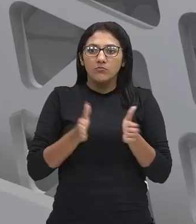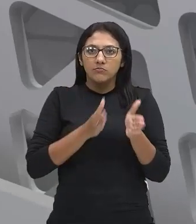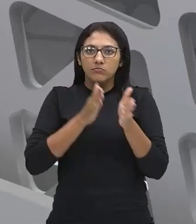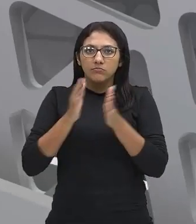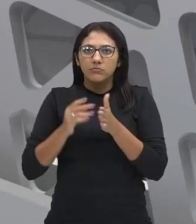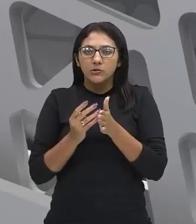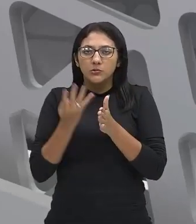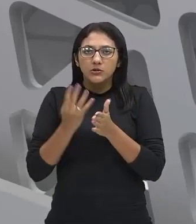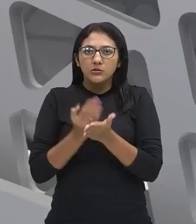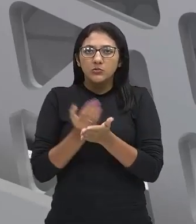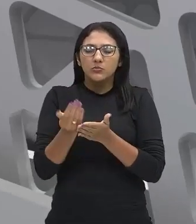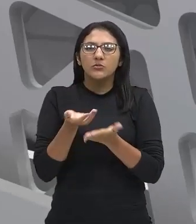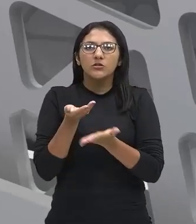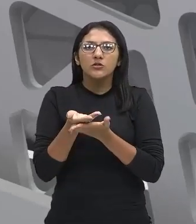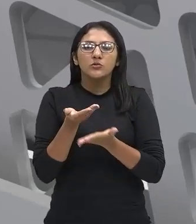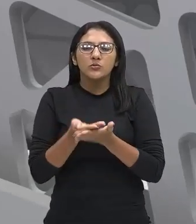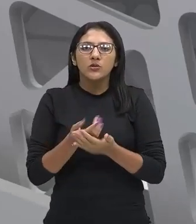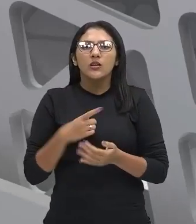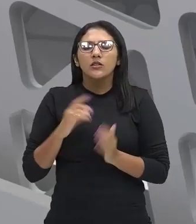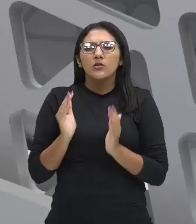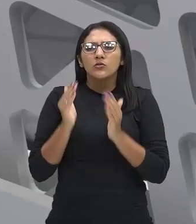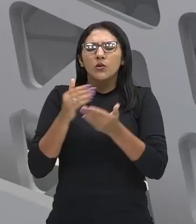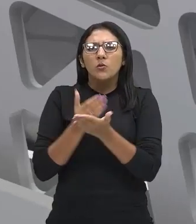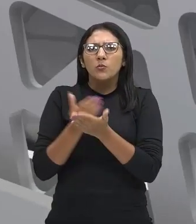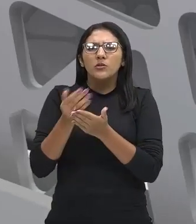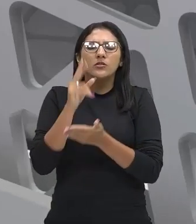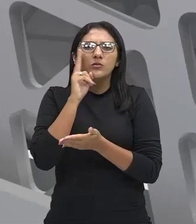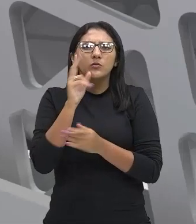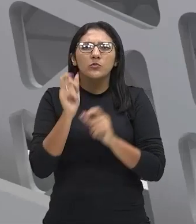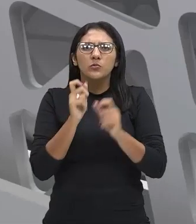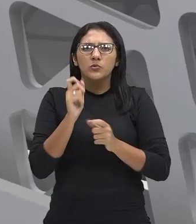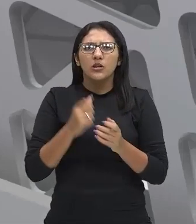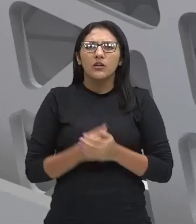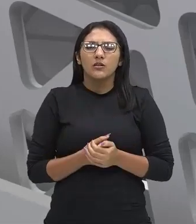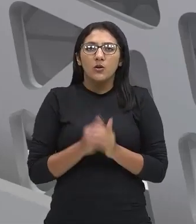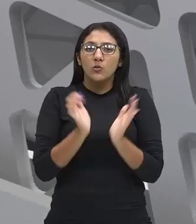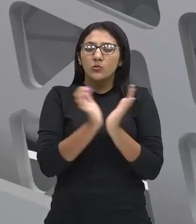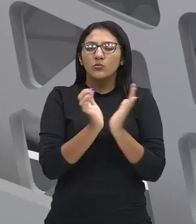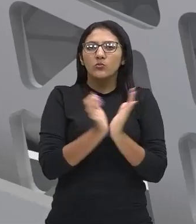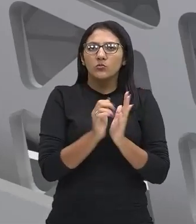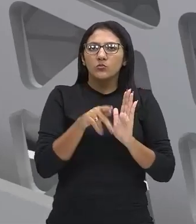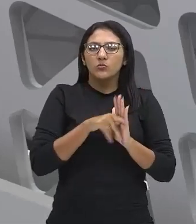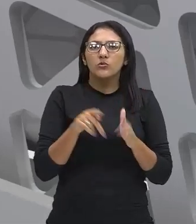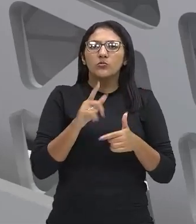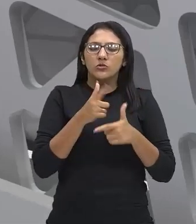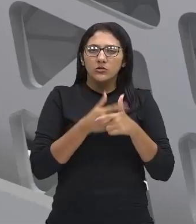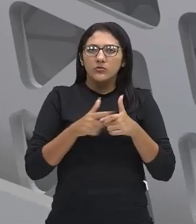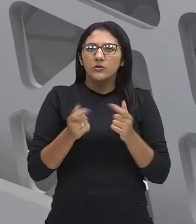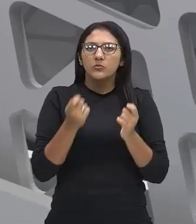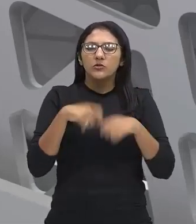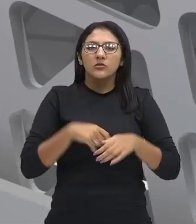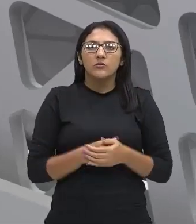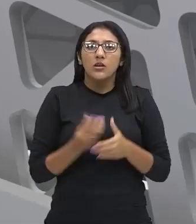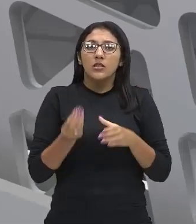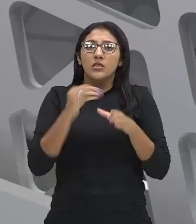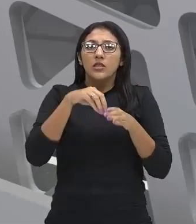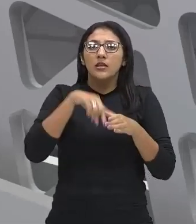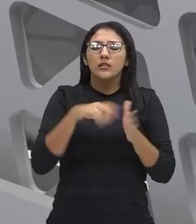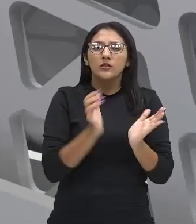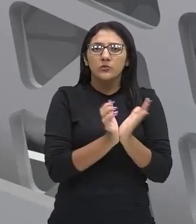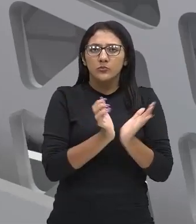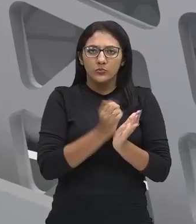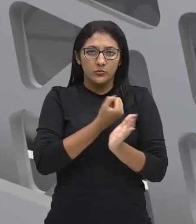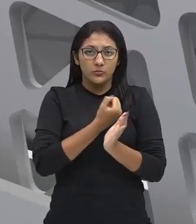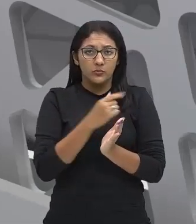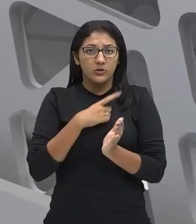nós começamos estudando exatamente o conjunto dos números racionais. E dentro desses conjuntos existem